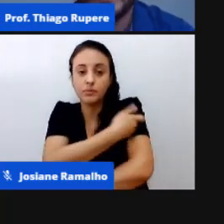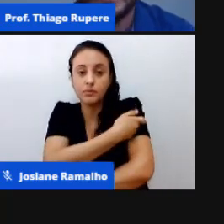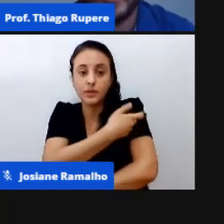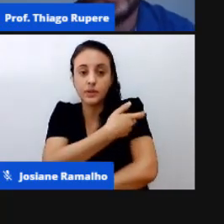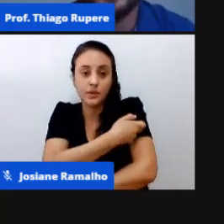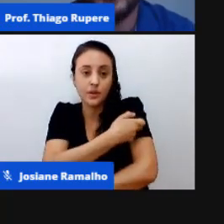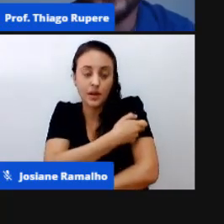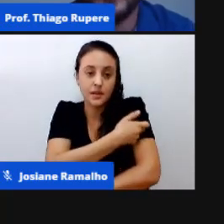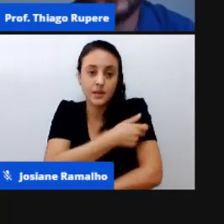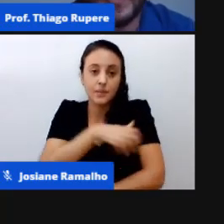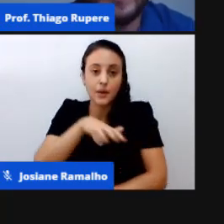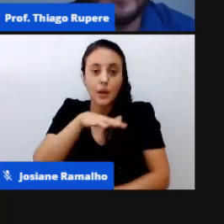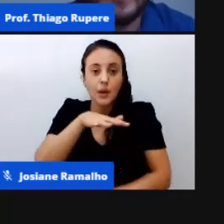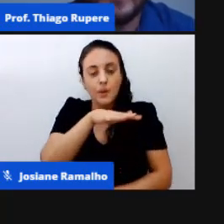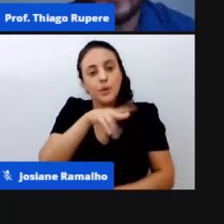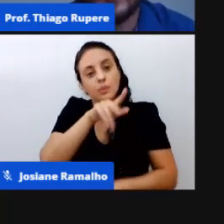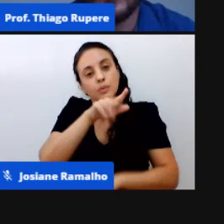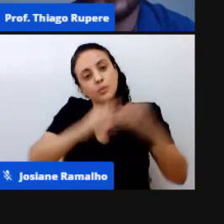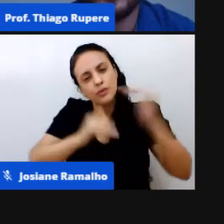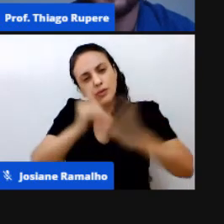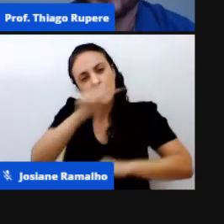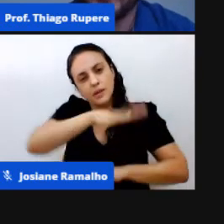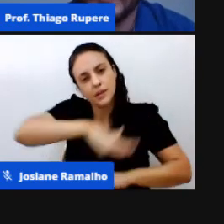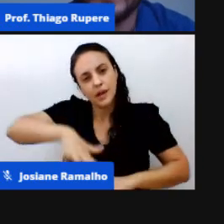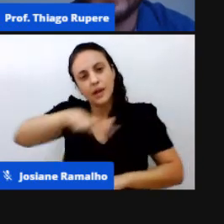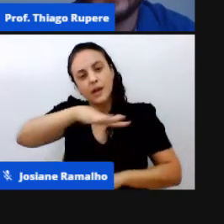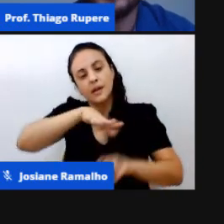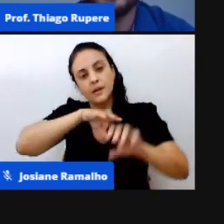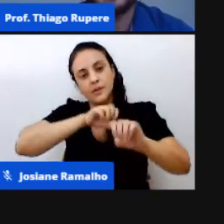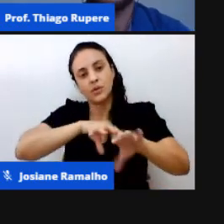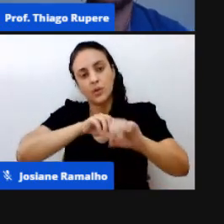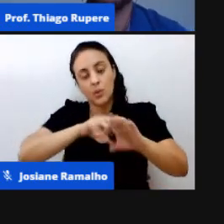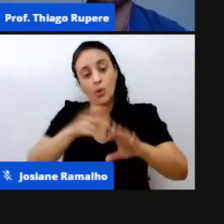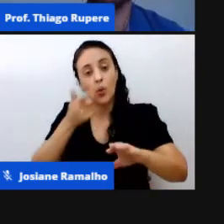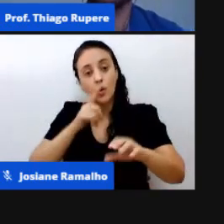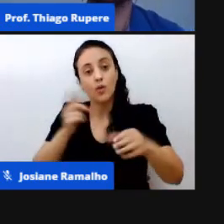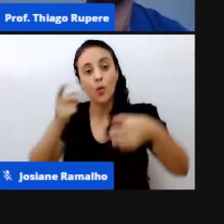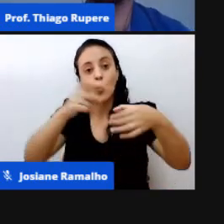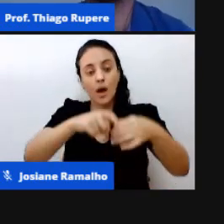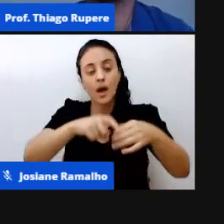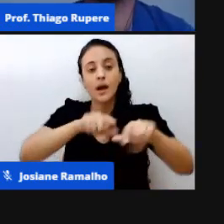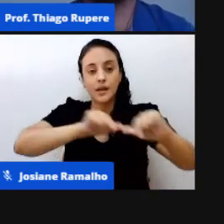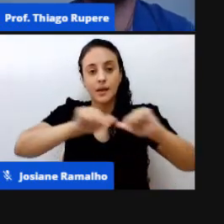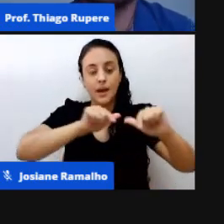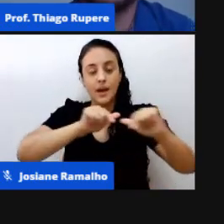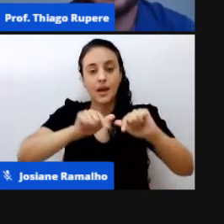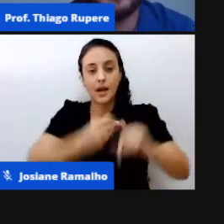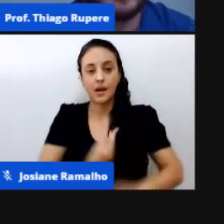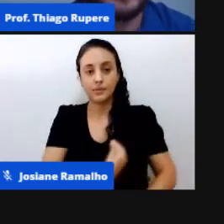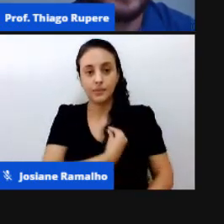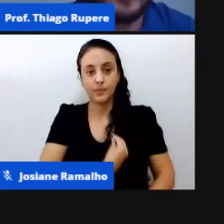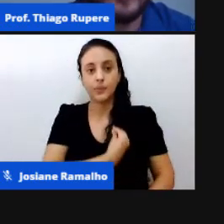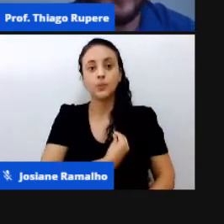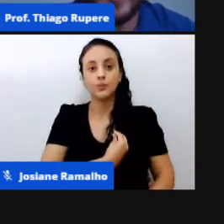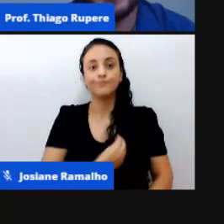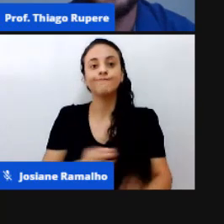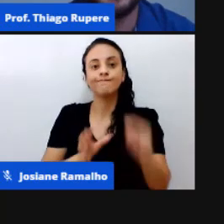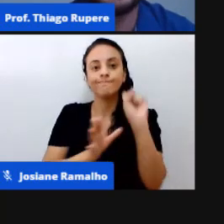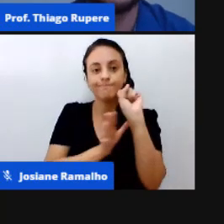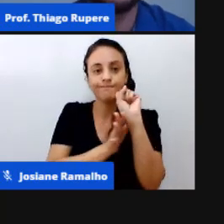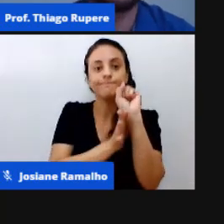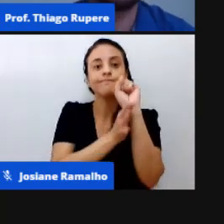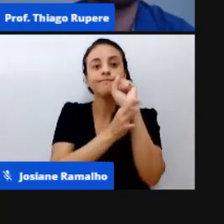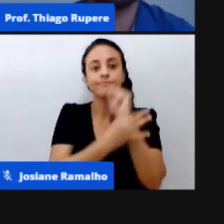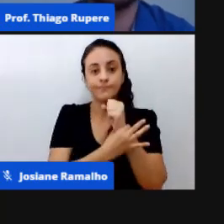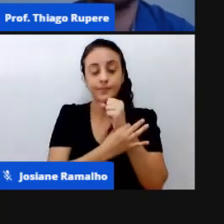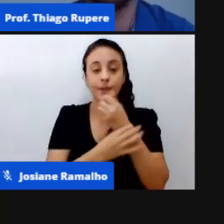educação, para que a gente possa voltar com segurança. Então, nesse momento, as aulas têm acontecido de forma